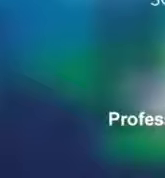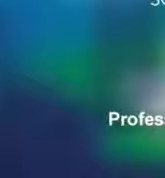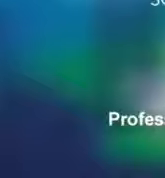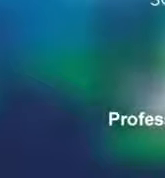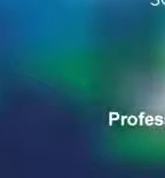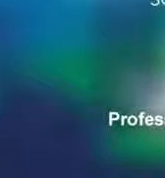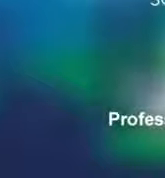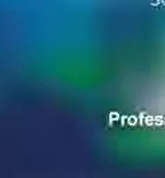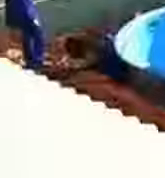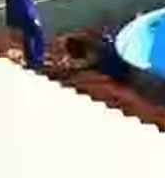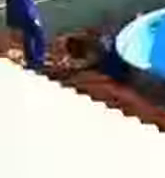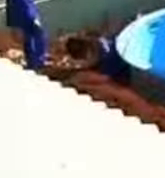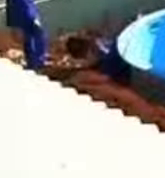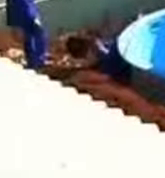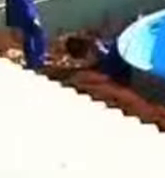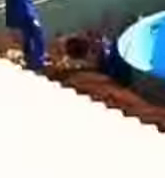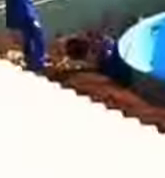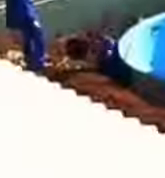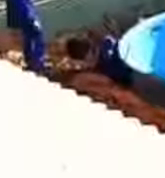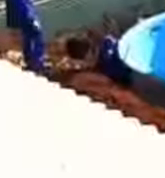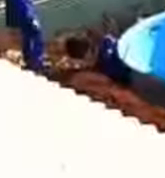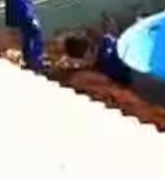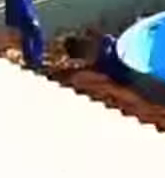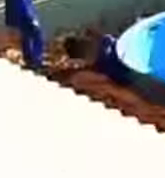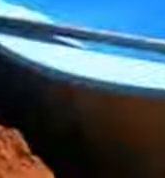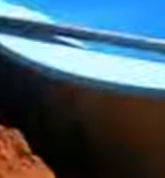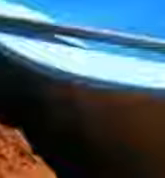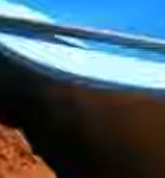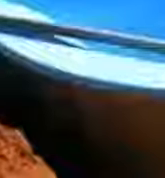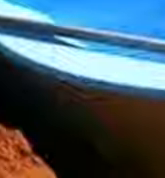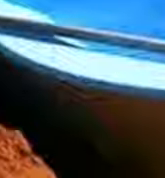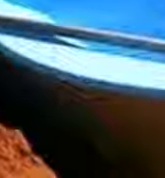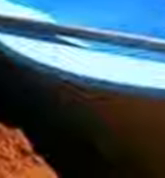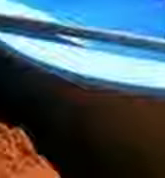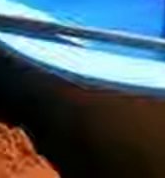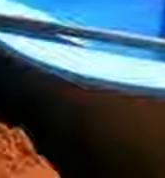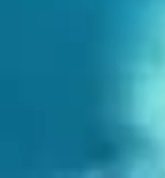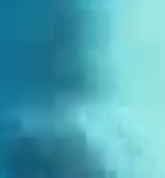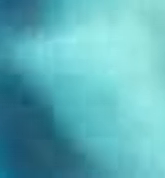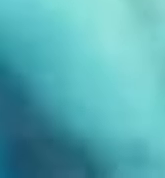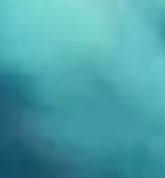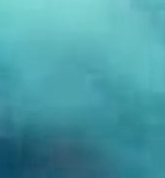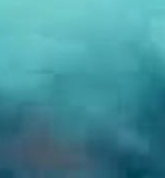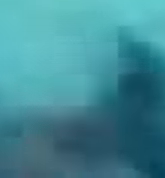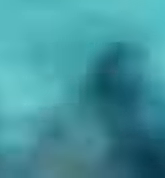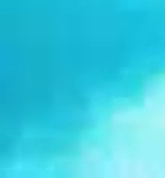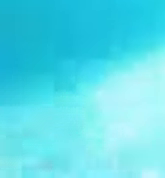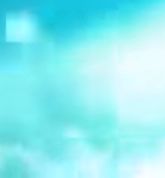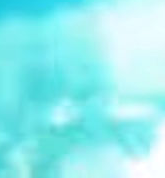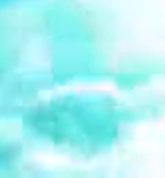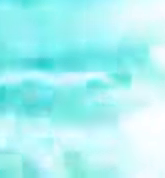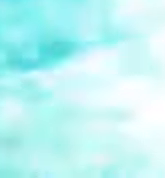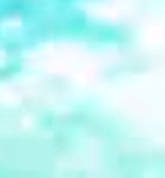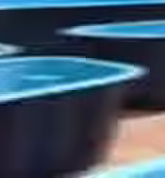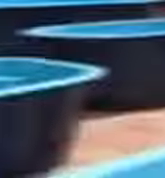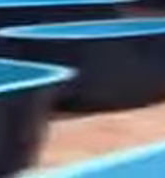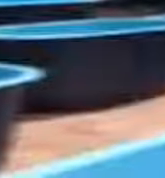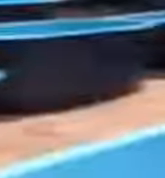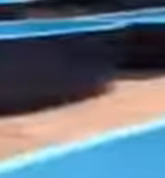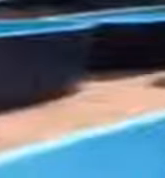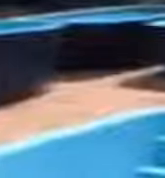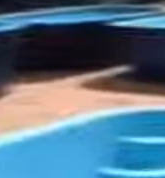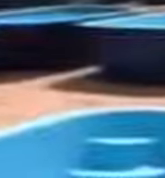renovável. Quer instalar ou realizar manutenção da sua piscina? Então venha conhecer a